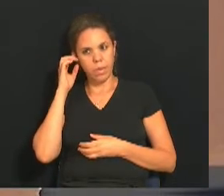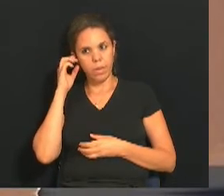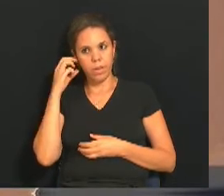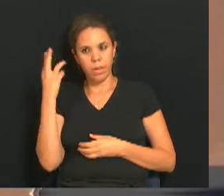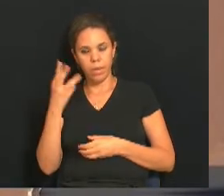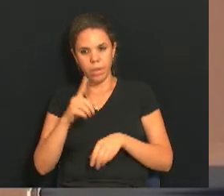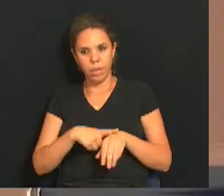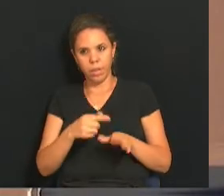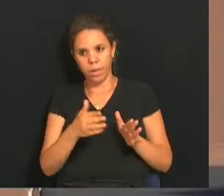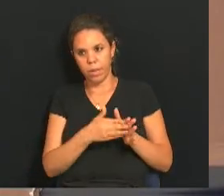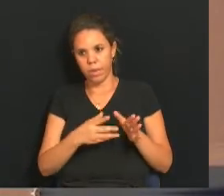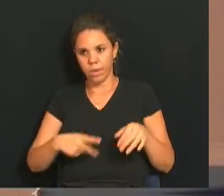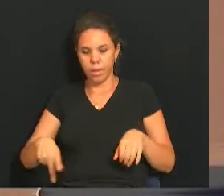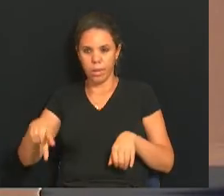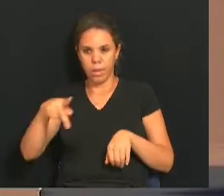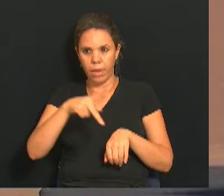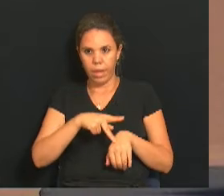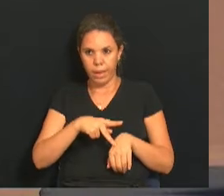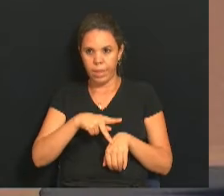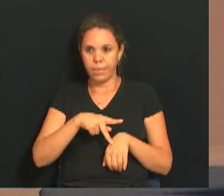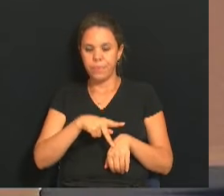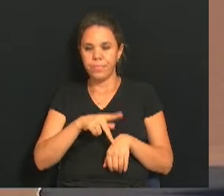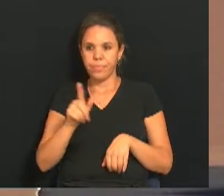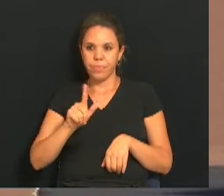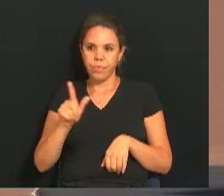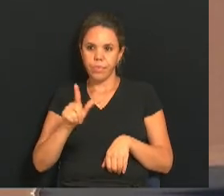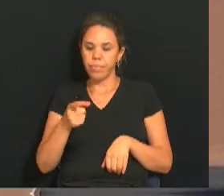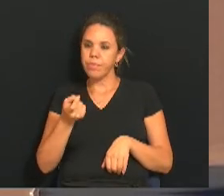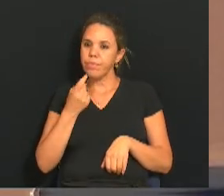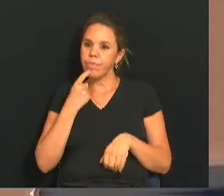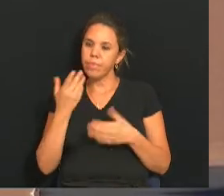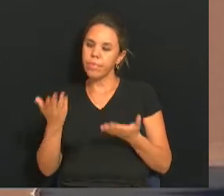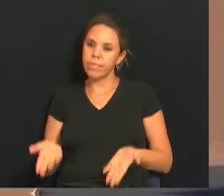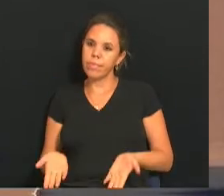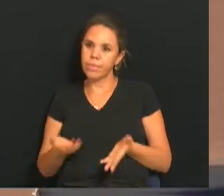momento no país, e também, evidentemente, em Campinas,